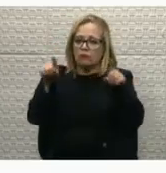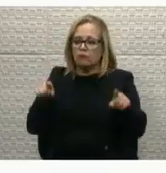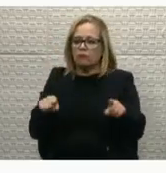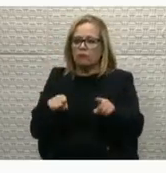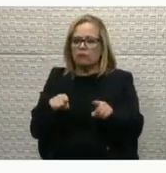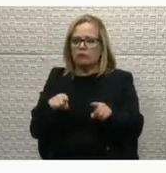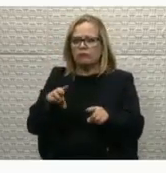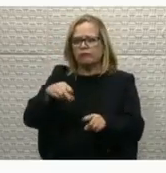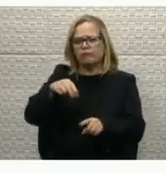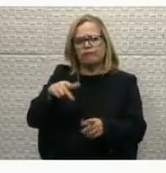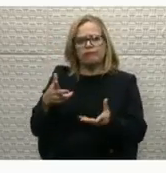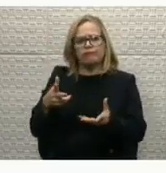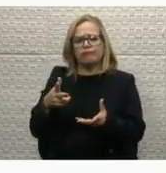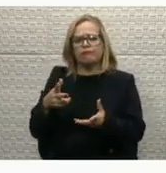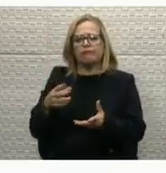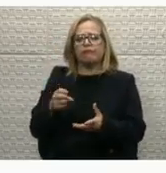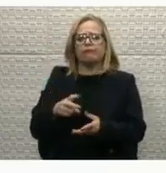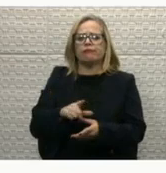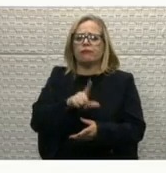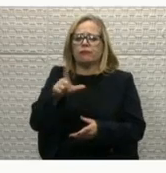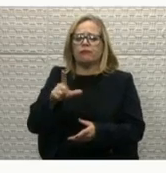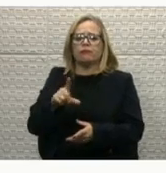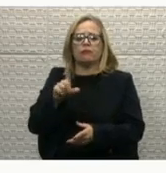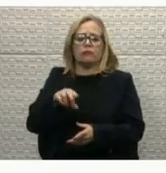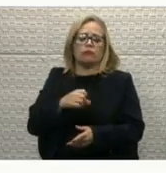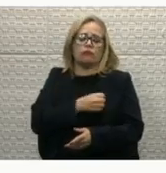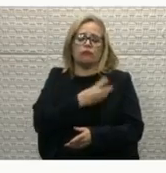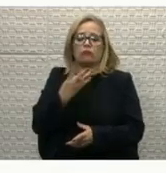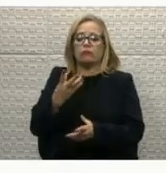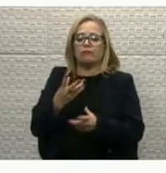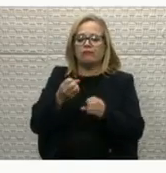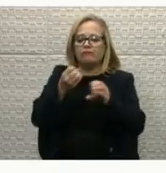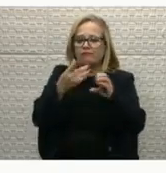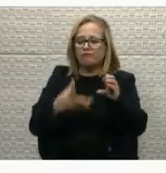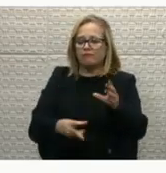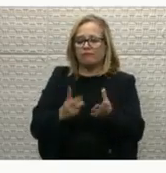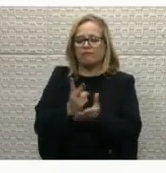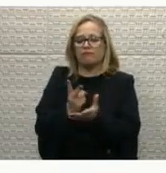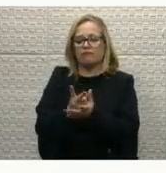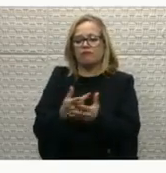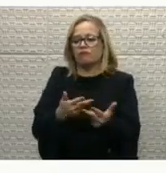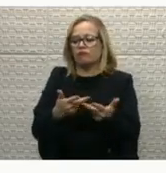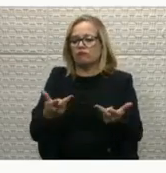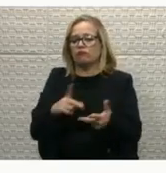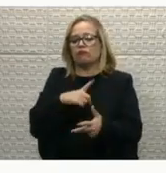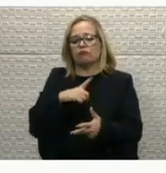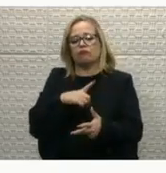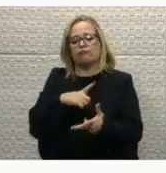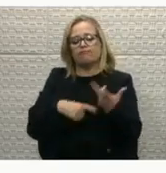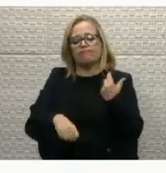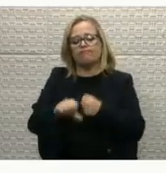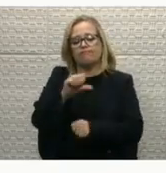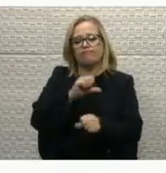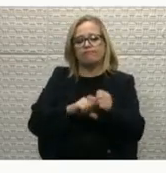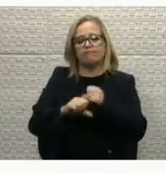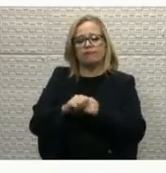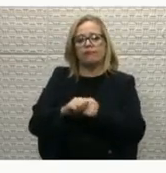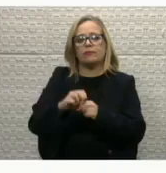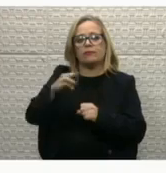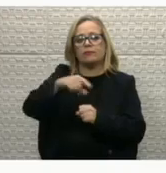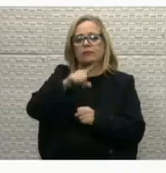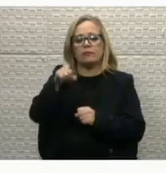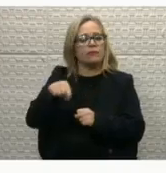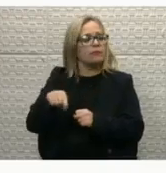número. Para trabalhar com todos esses elementos de uma mesma forma, eu vou converter todos em